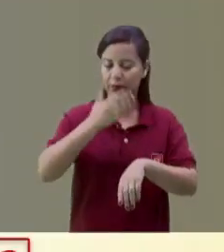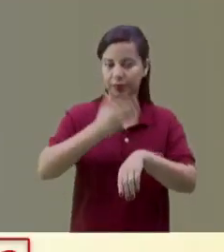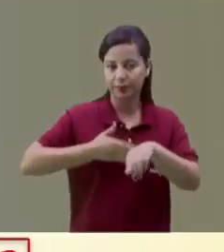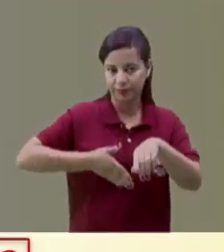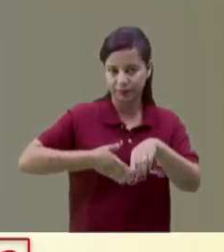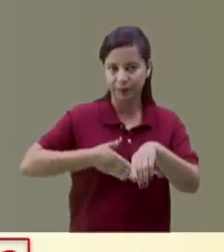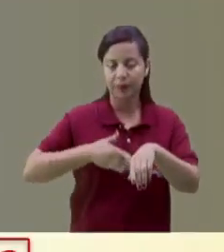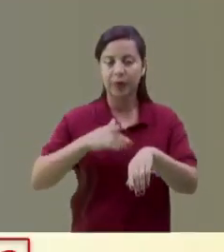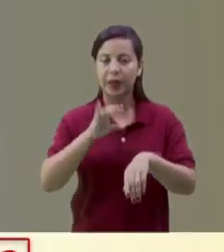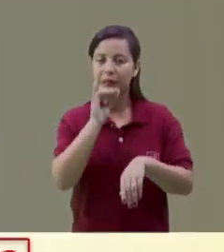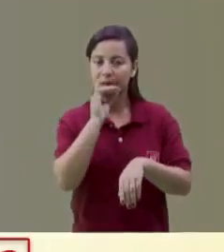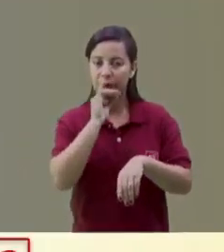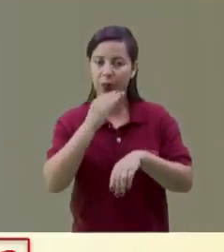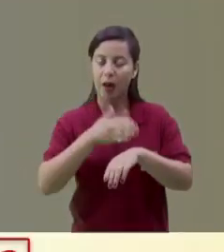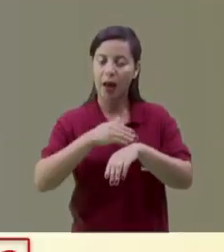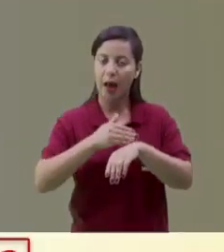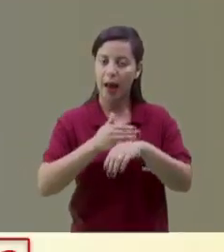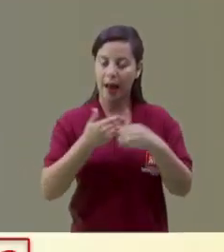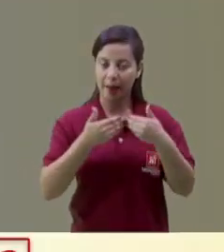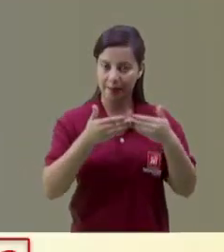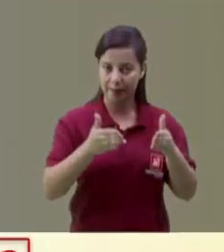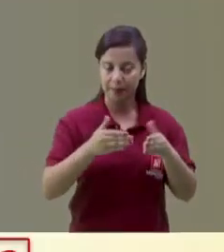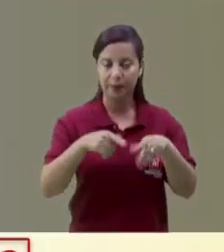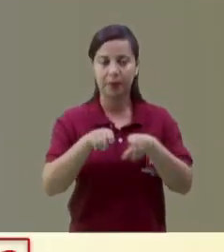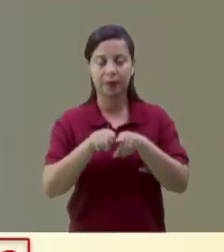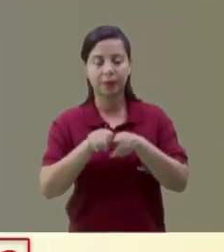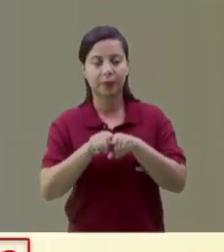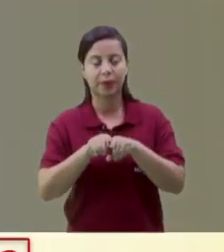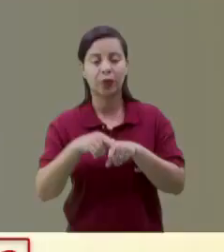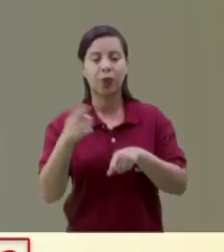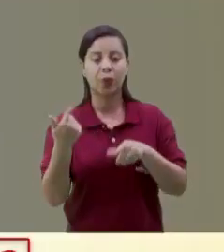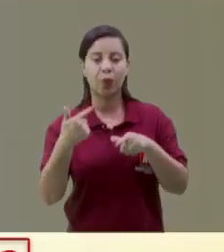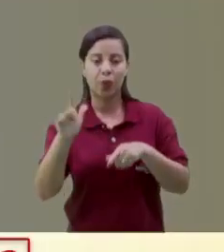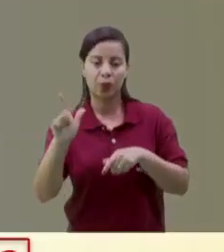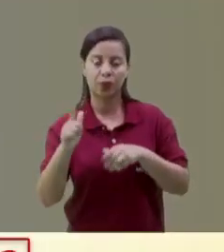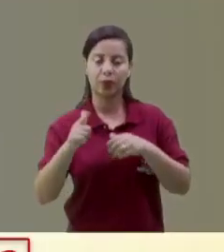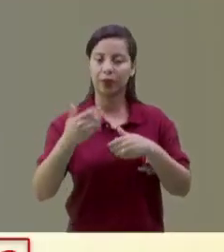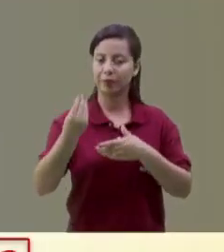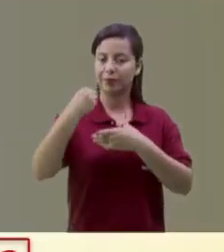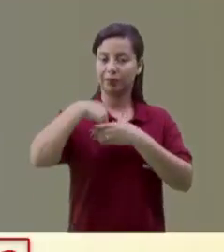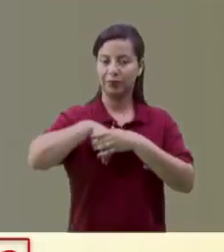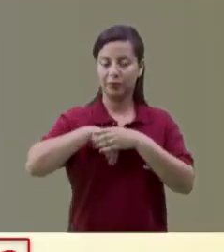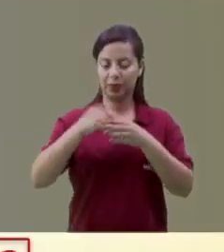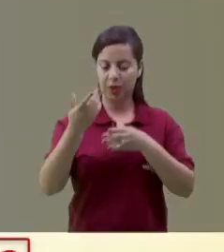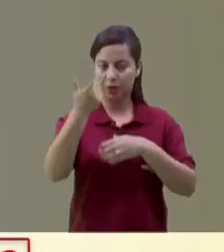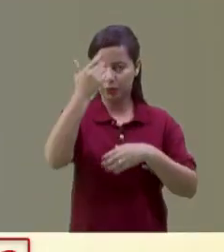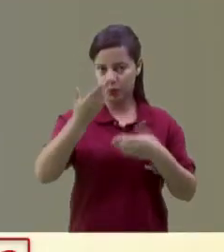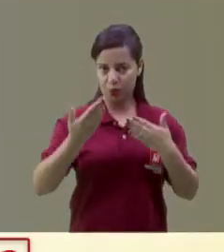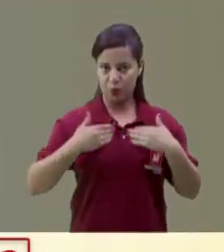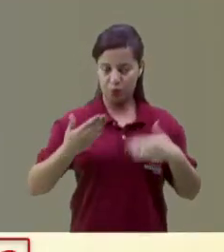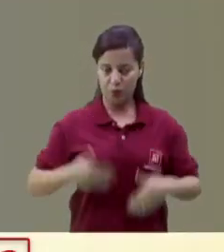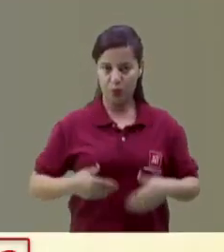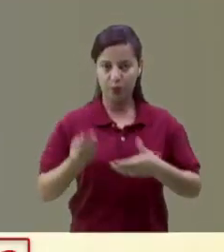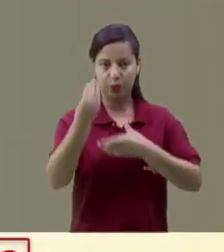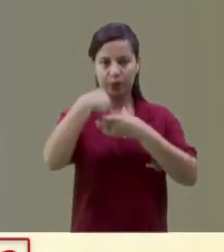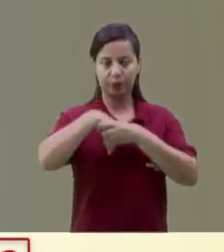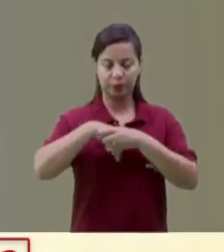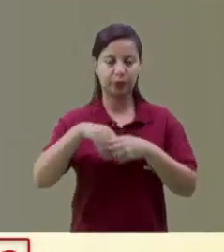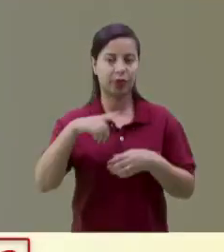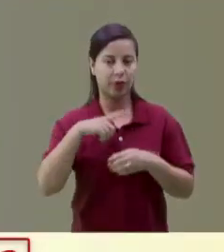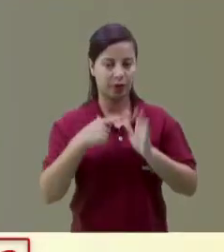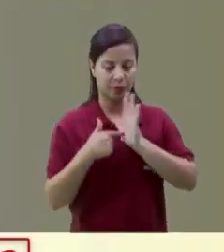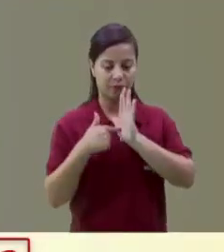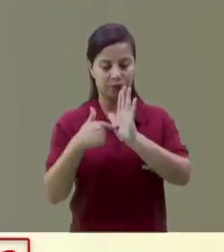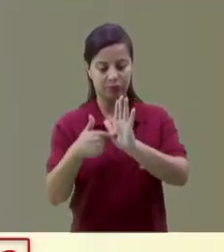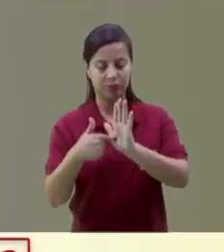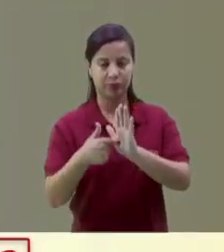ou exposta e a fratura interna. É fácil de identificar tanto uma quanto a outra. Na fratura exposta eu